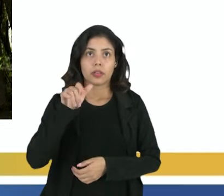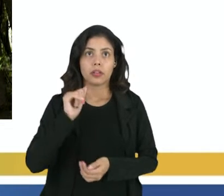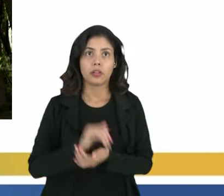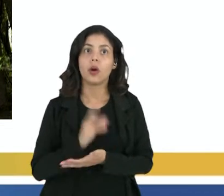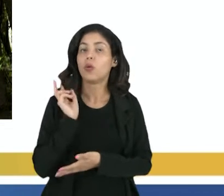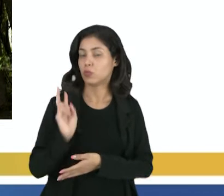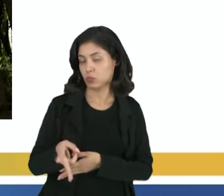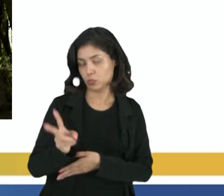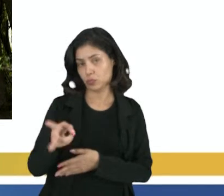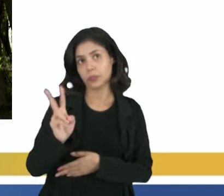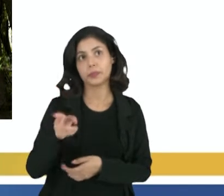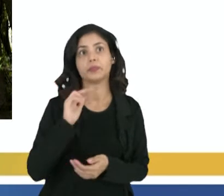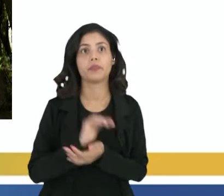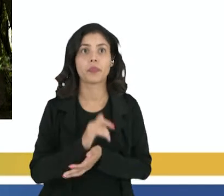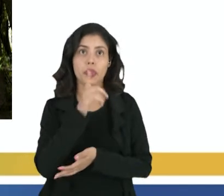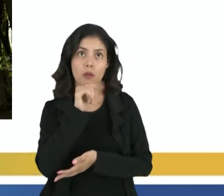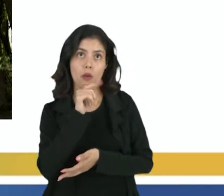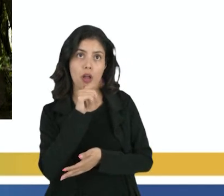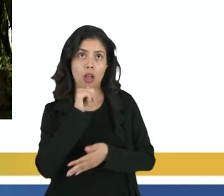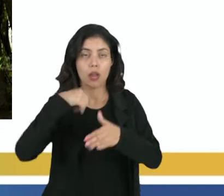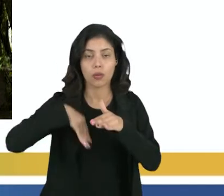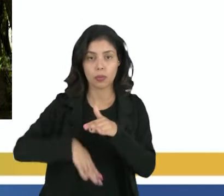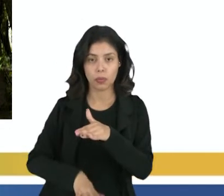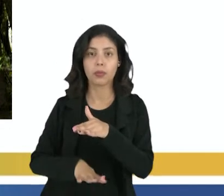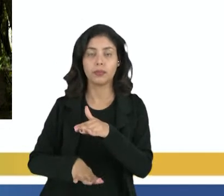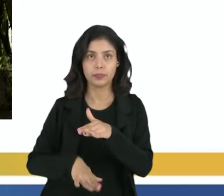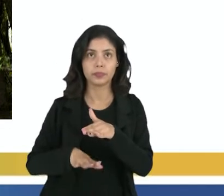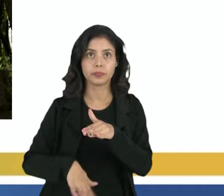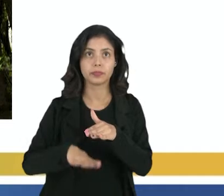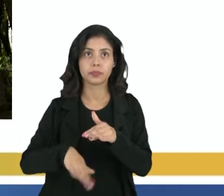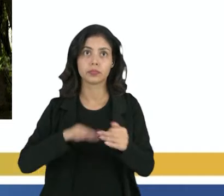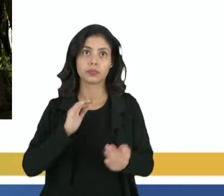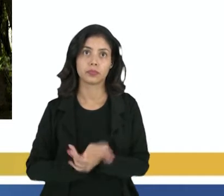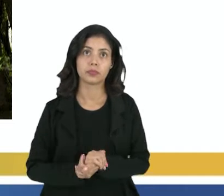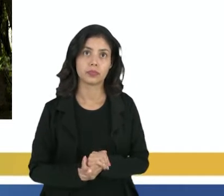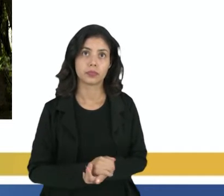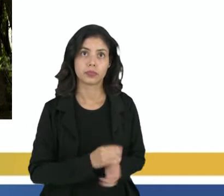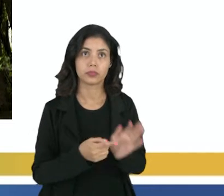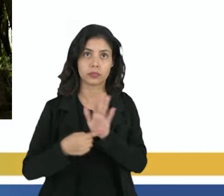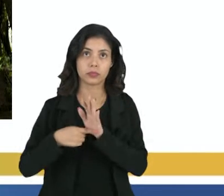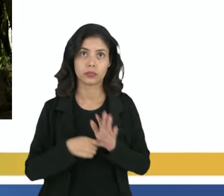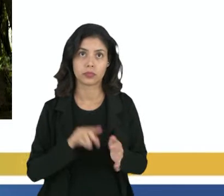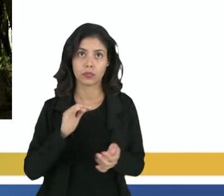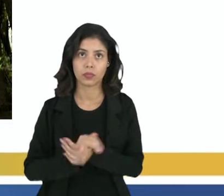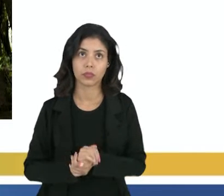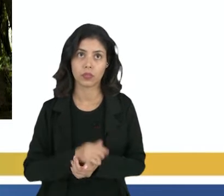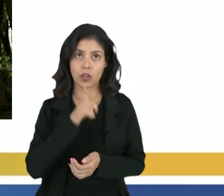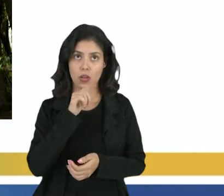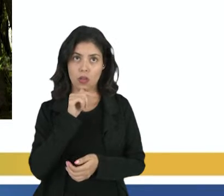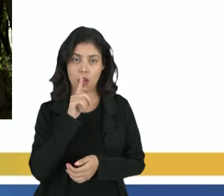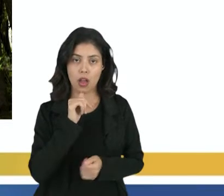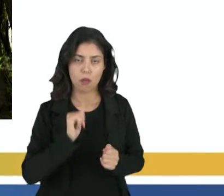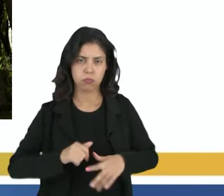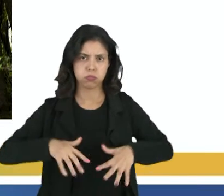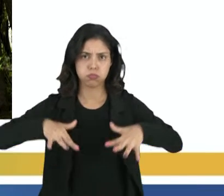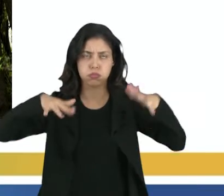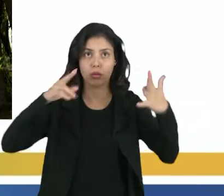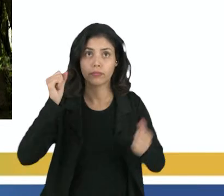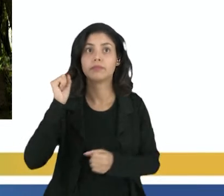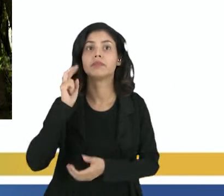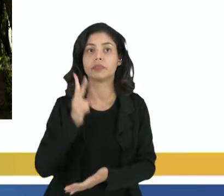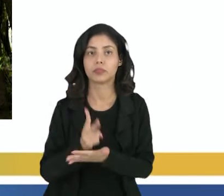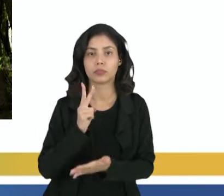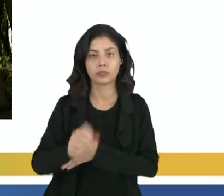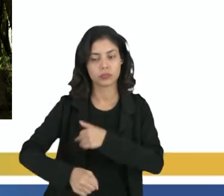matas de igapó, que constituem os estratos mais baixos da vegetação e apresentam-se inundadas